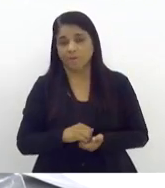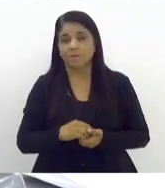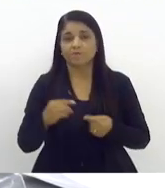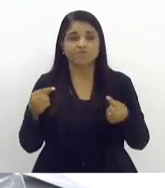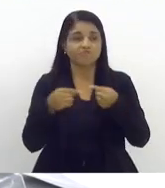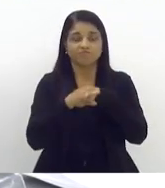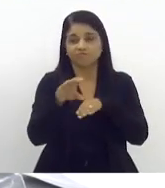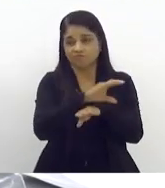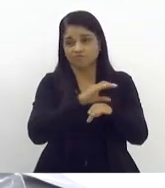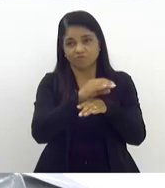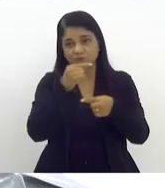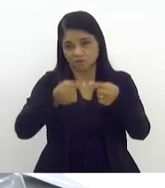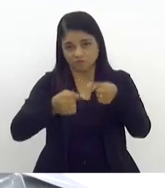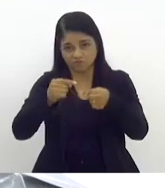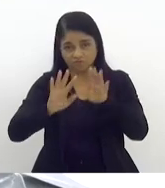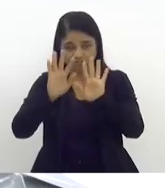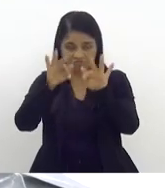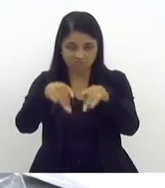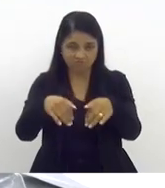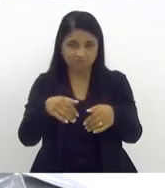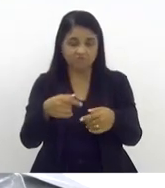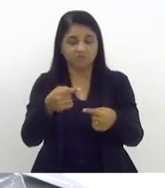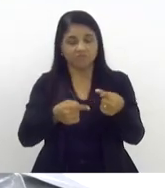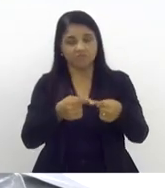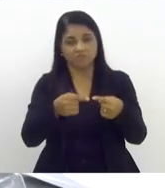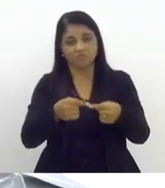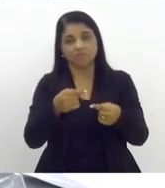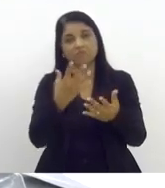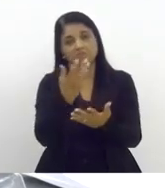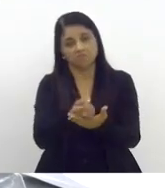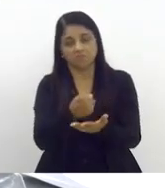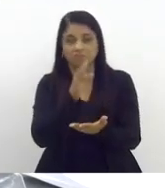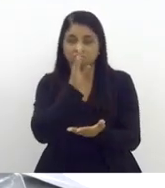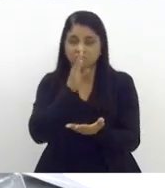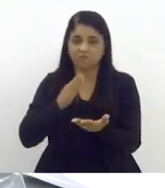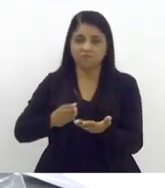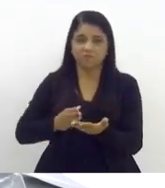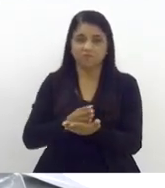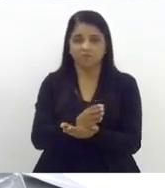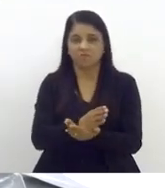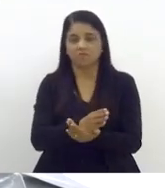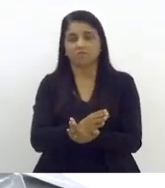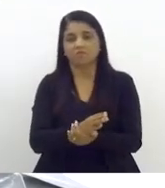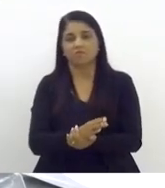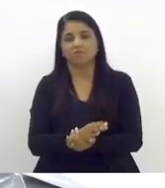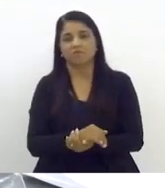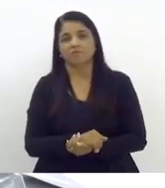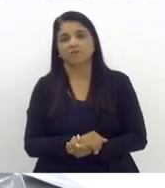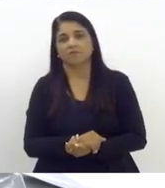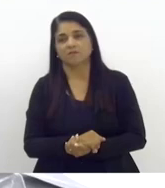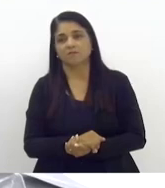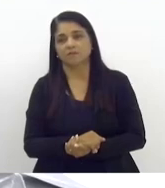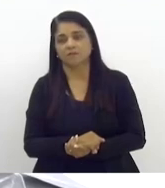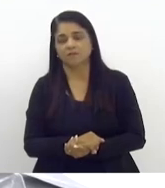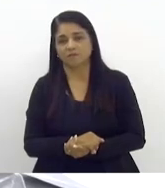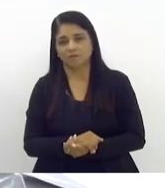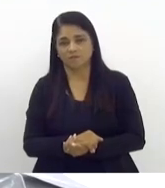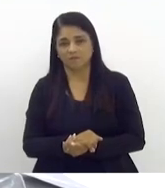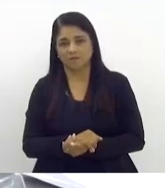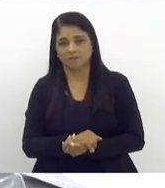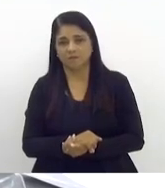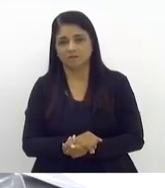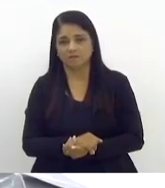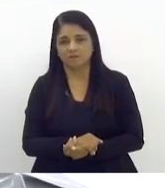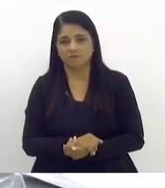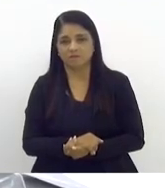Em discussão, não havendo quem queira discutir, encerrada a discussão, senhores que aprovam, permaneçam como estão, aprovada